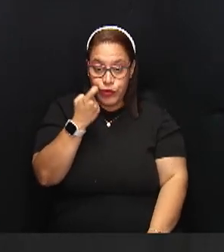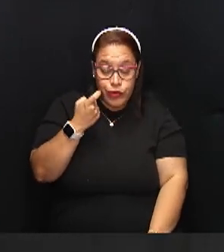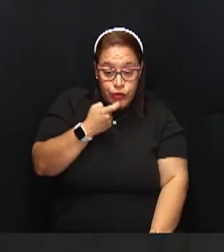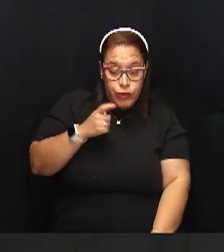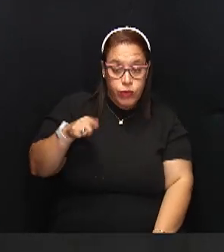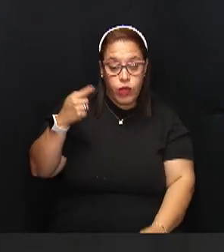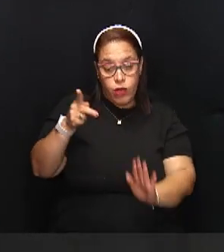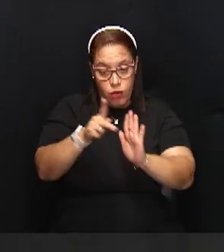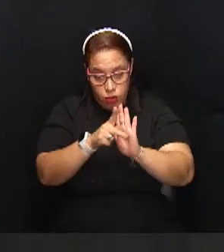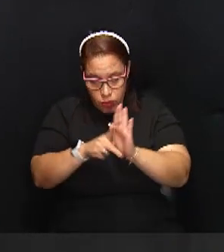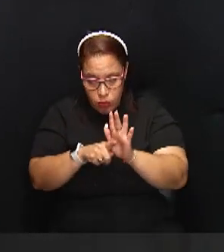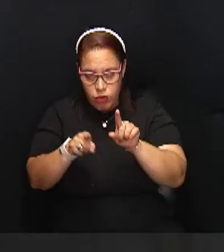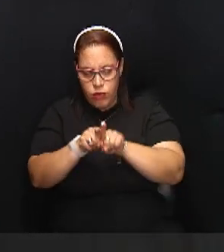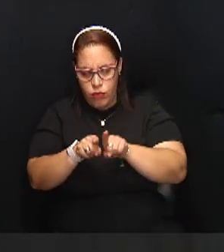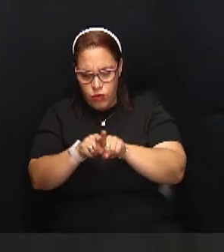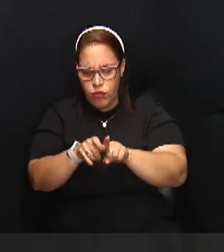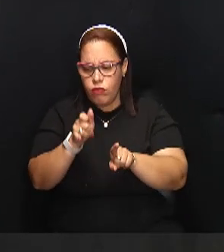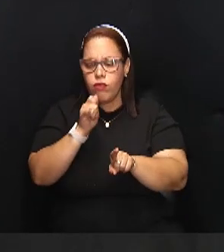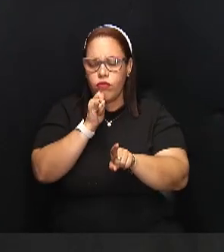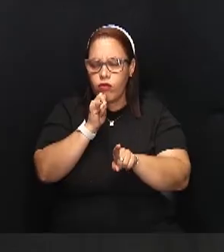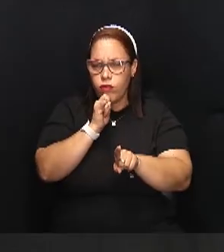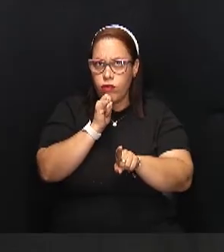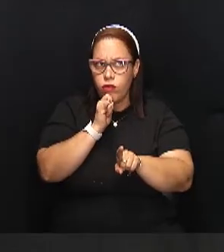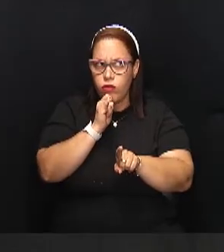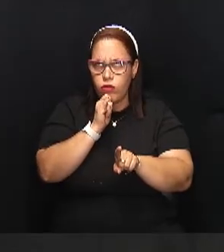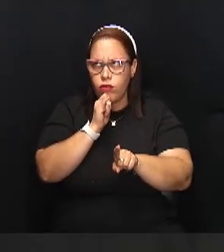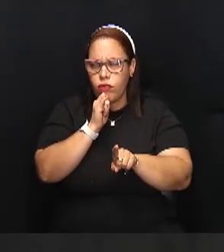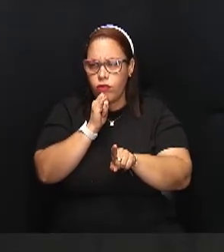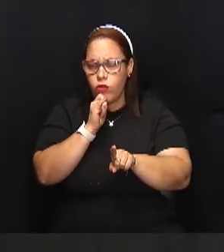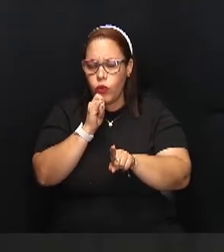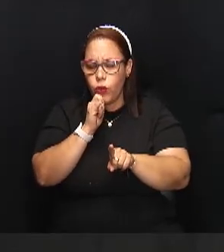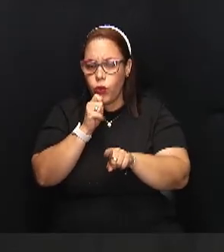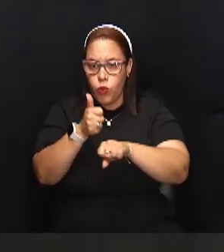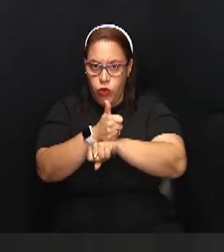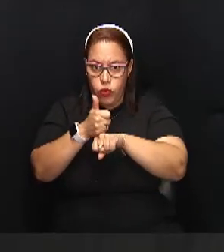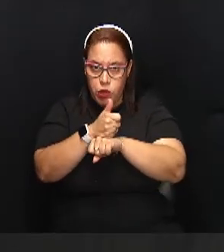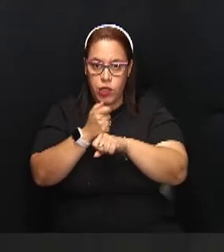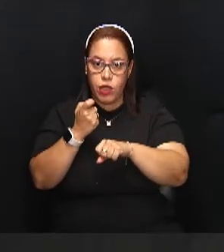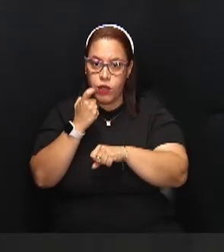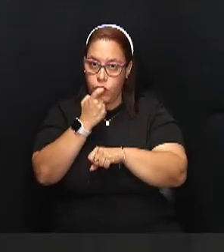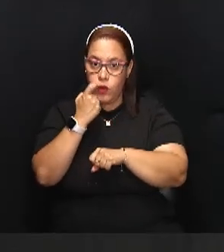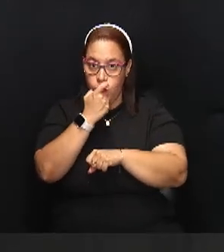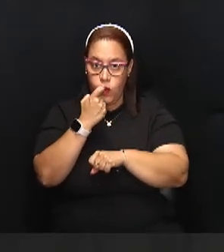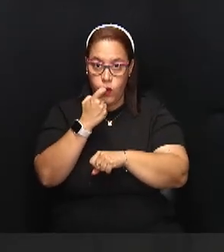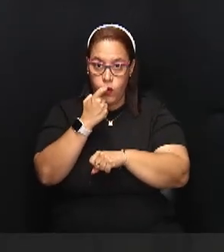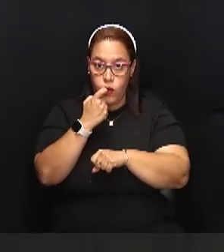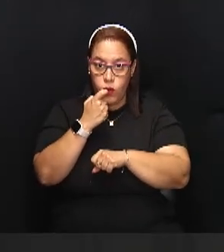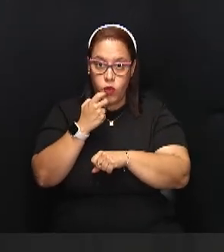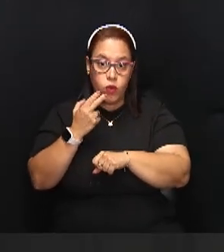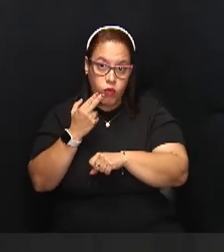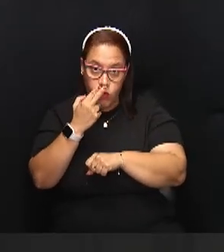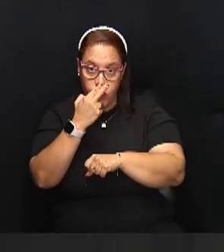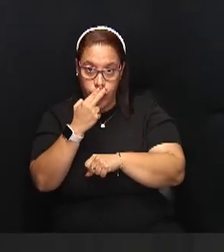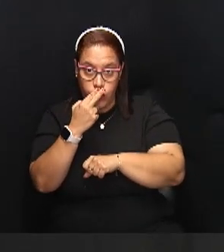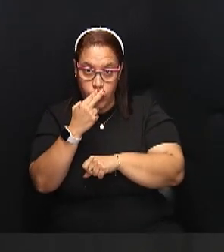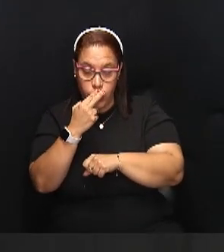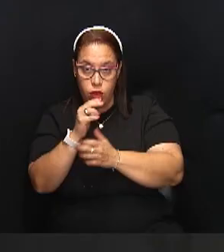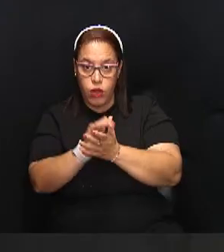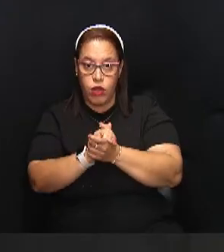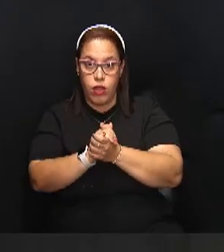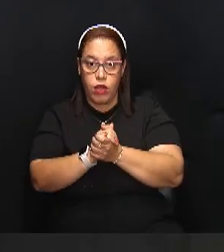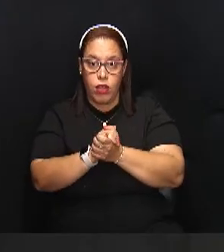outros projetos também, por exemplo, o cirurgião dentista dentro de uma UTI, para que se faça uma higiene dos